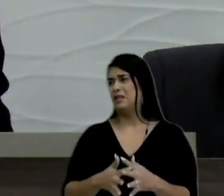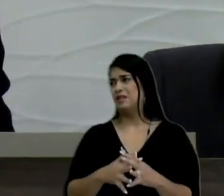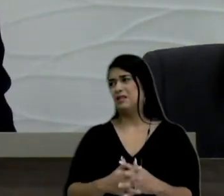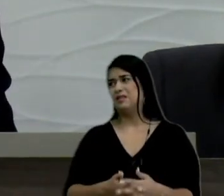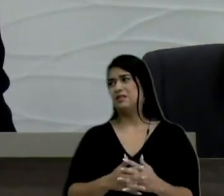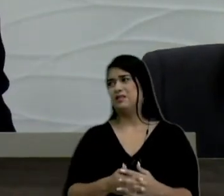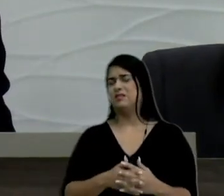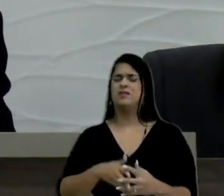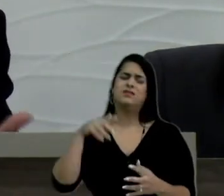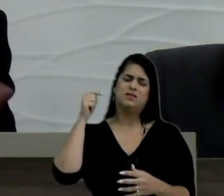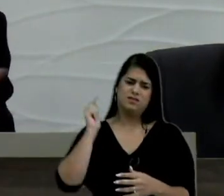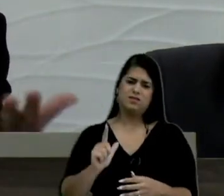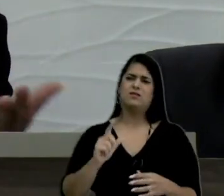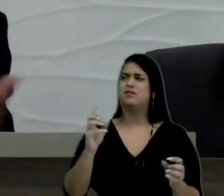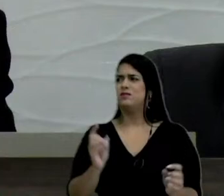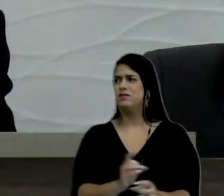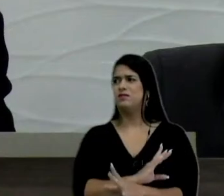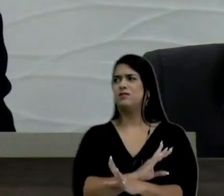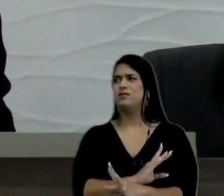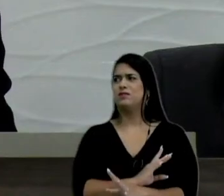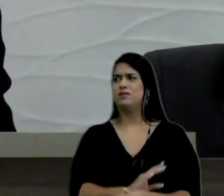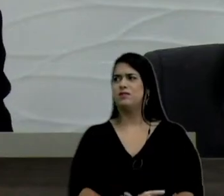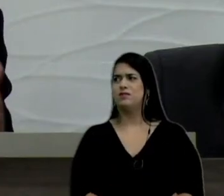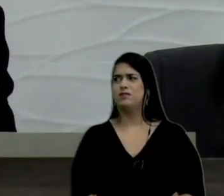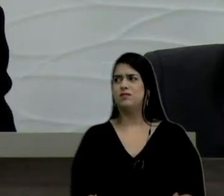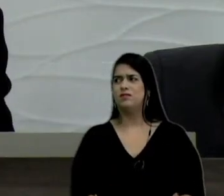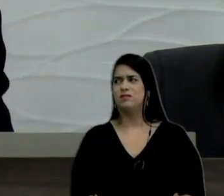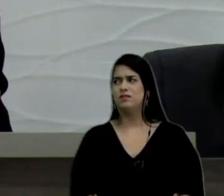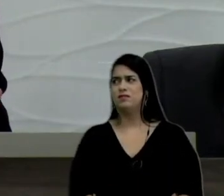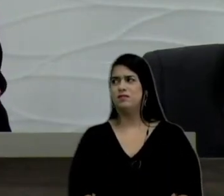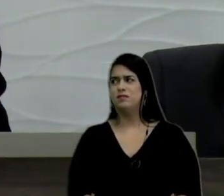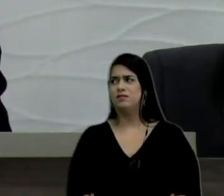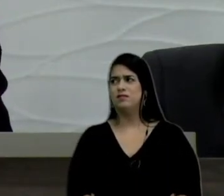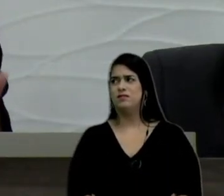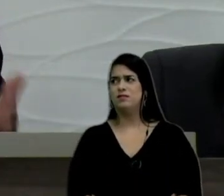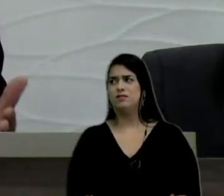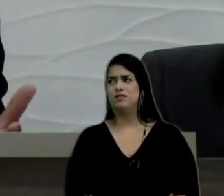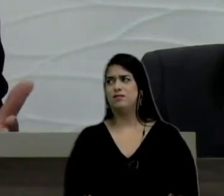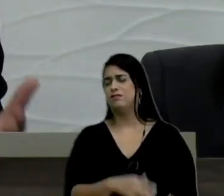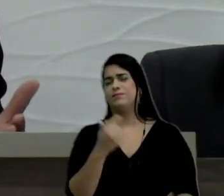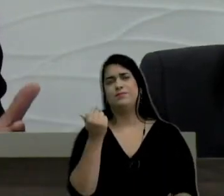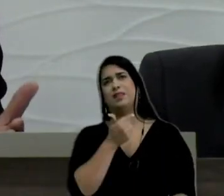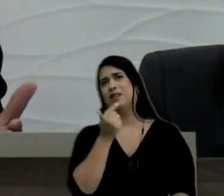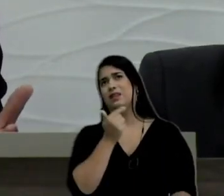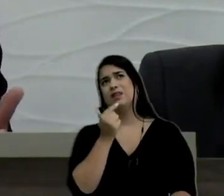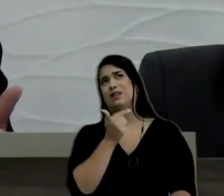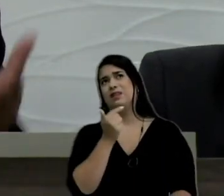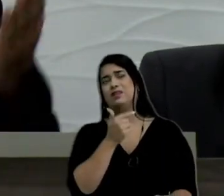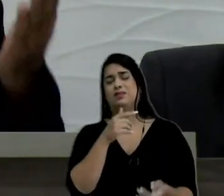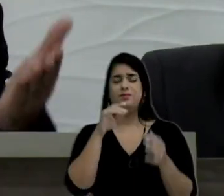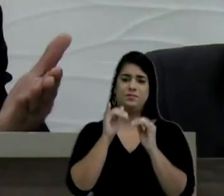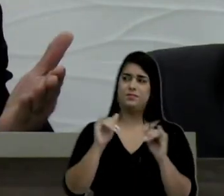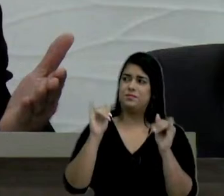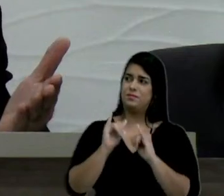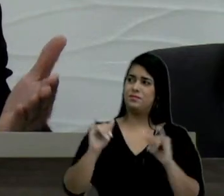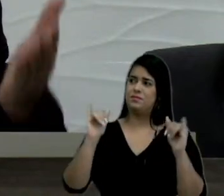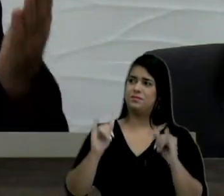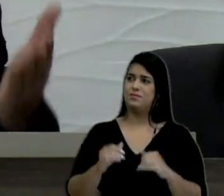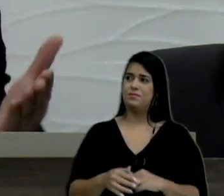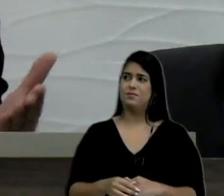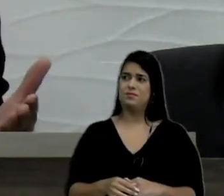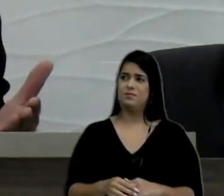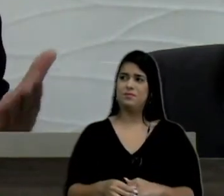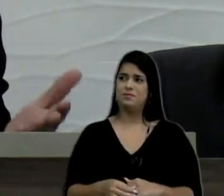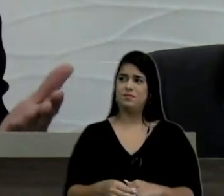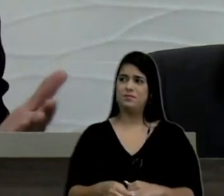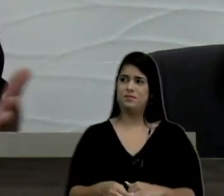resolve eu posso falar eu posso falar aqui sim isso é até uma piada isso é até uma piada dizer isso dizer que não vai botar tirar o